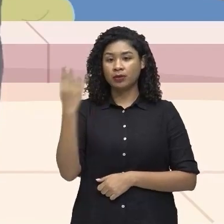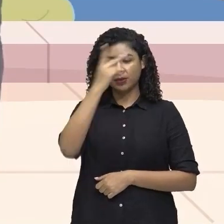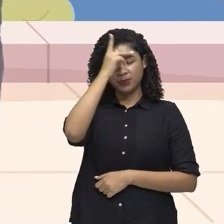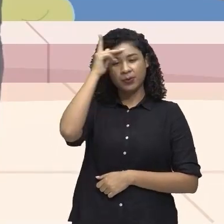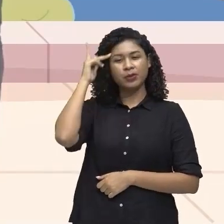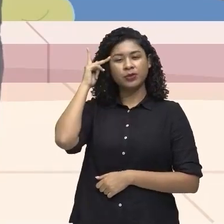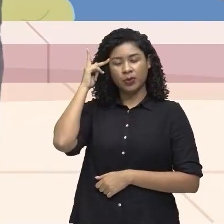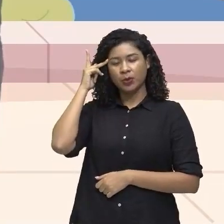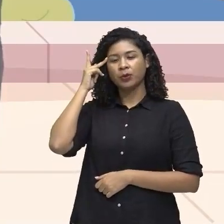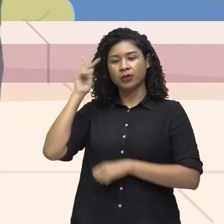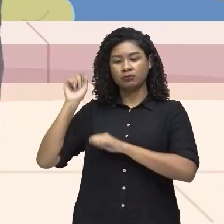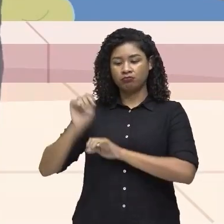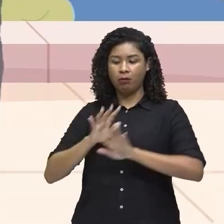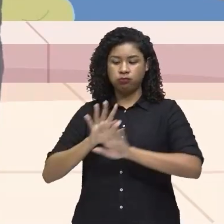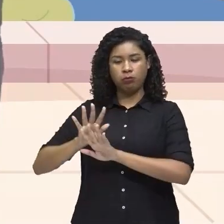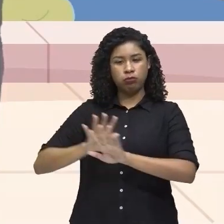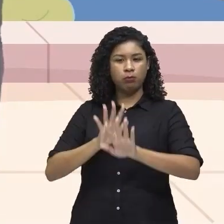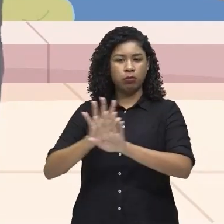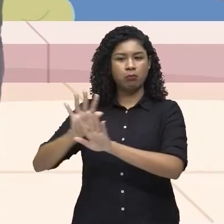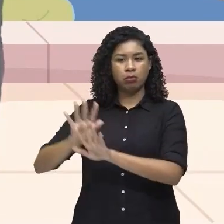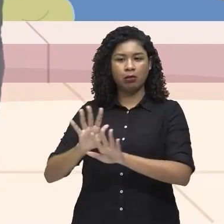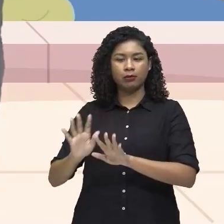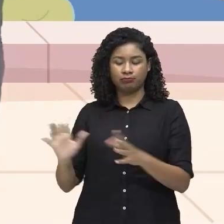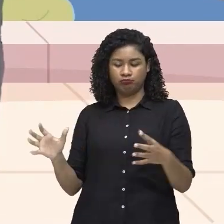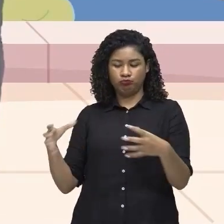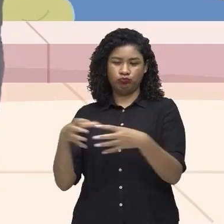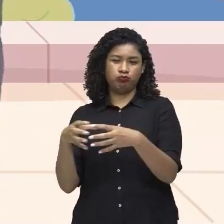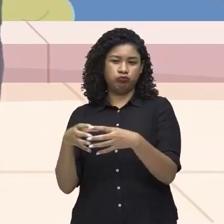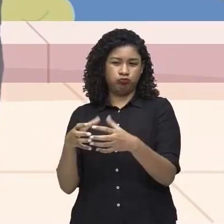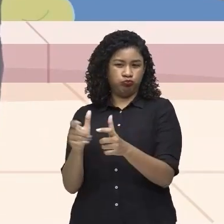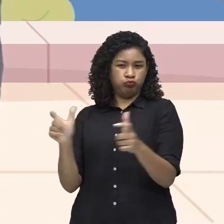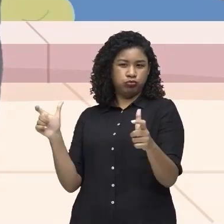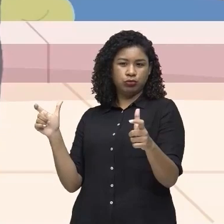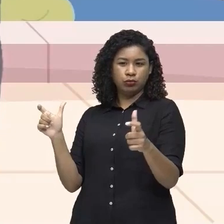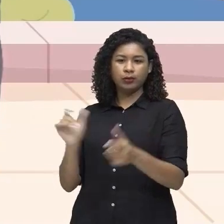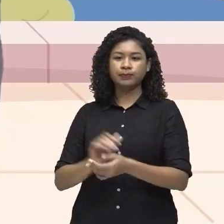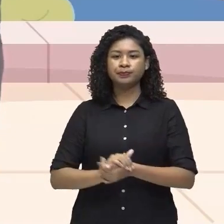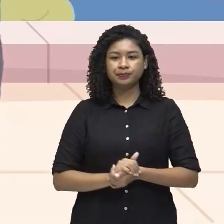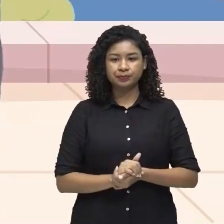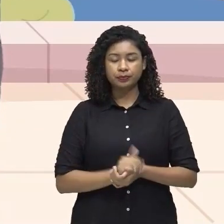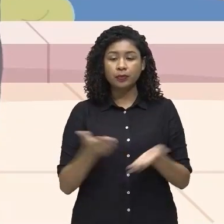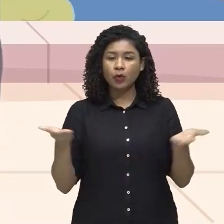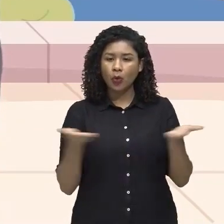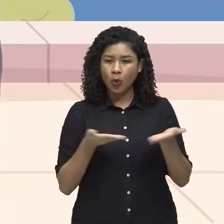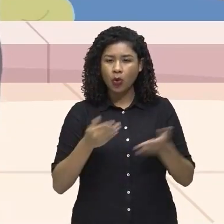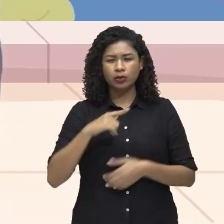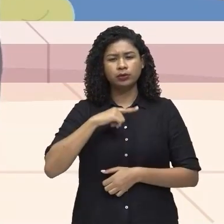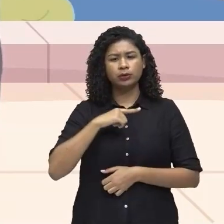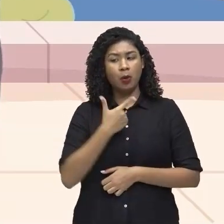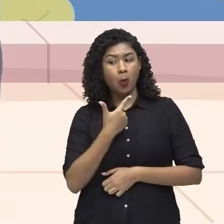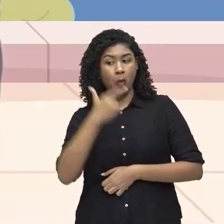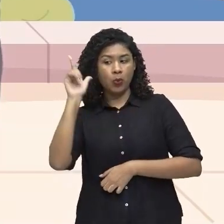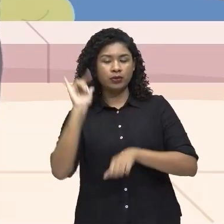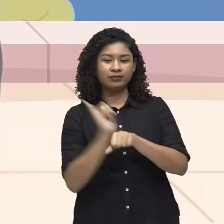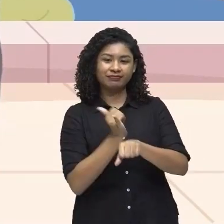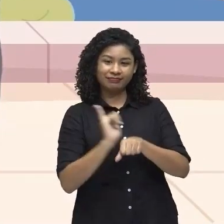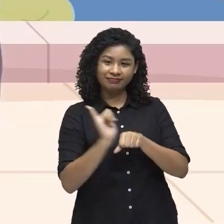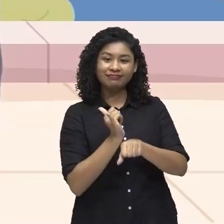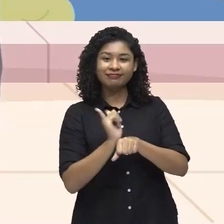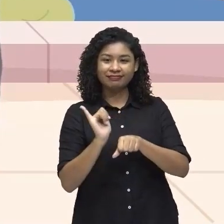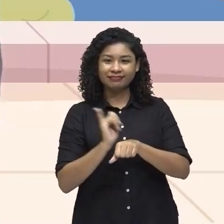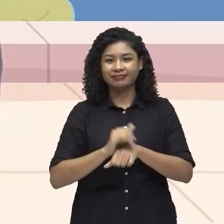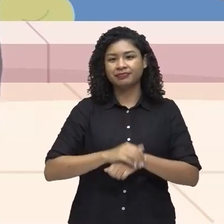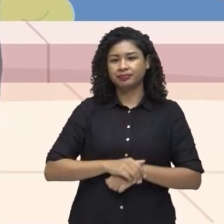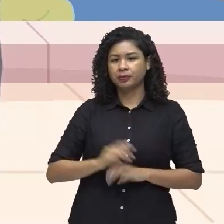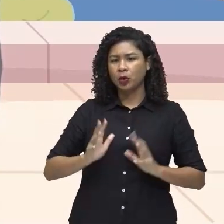passeata, naquela manifestação, naquela aglomeração. Hoje, é claro, nós temos mais recursos. Por exemplo, todo mundo praticamente